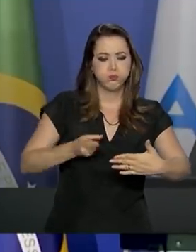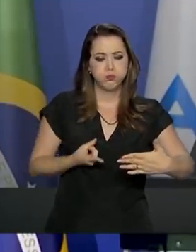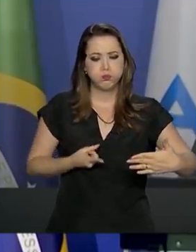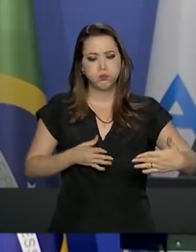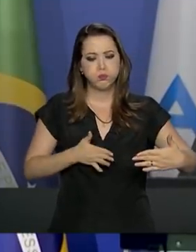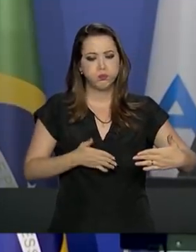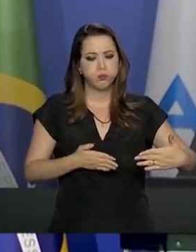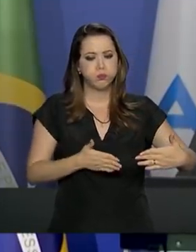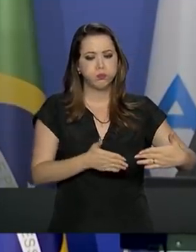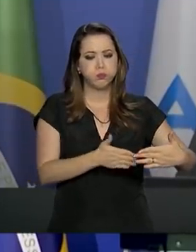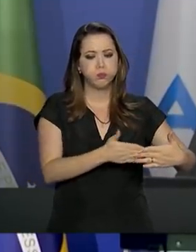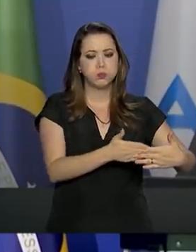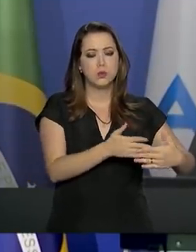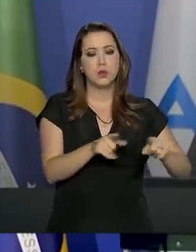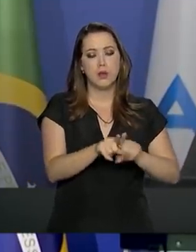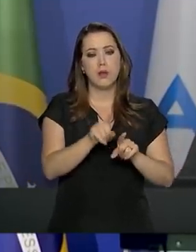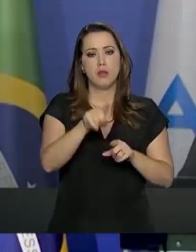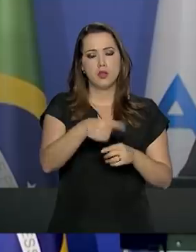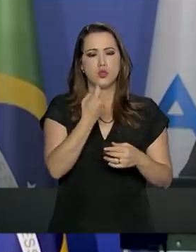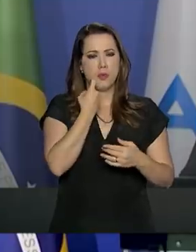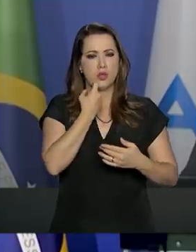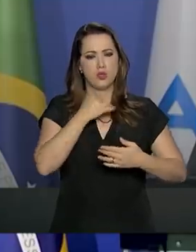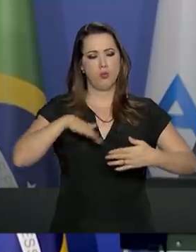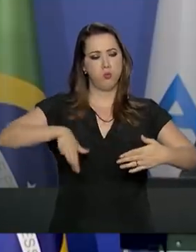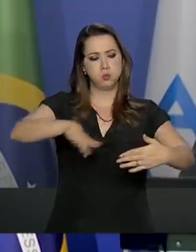Brasil também